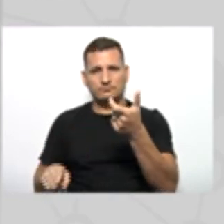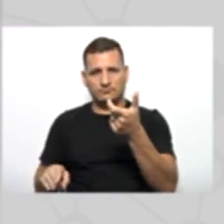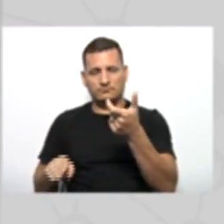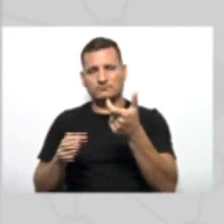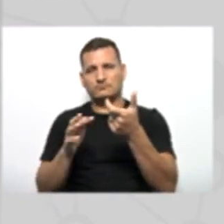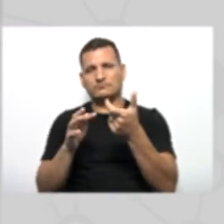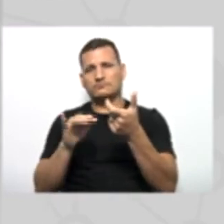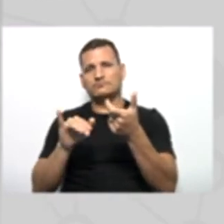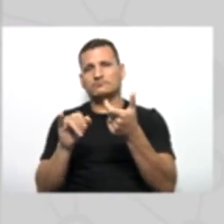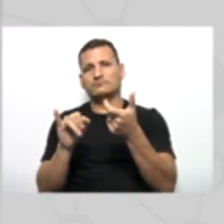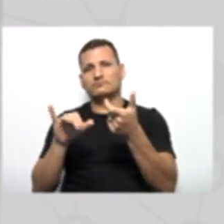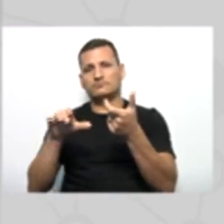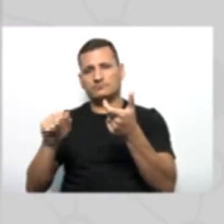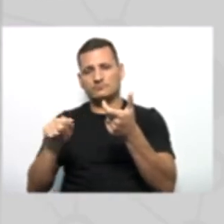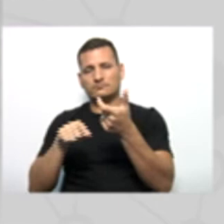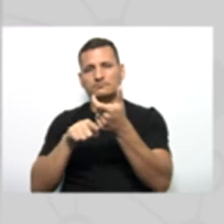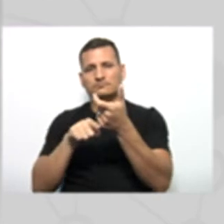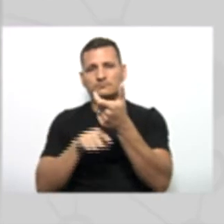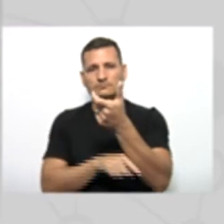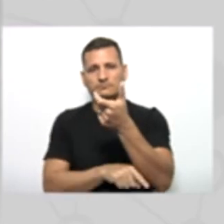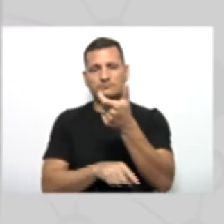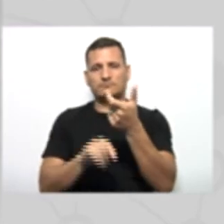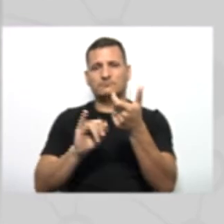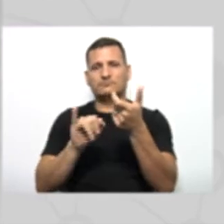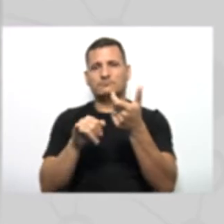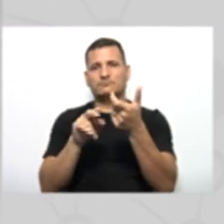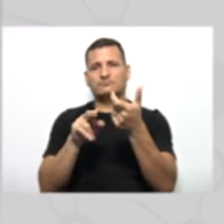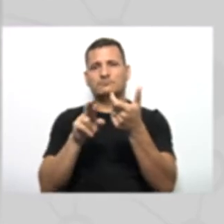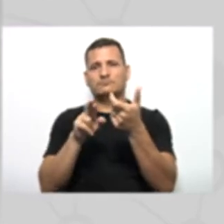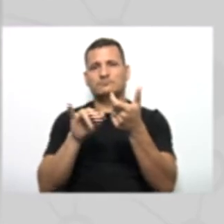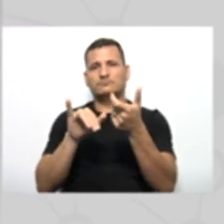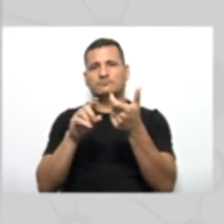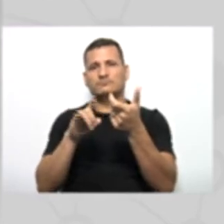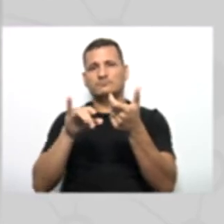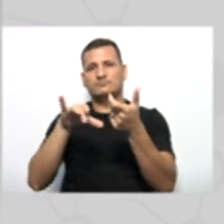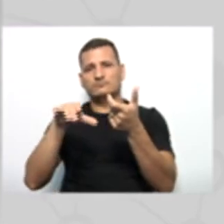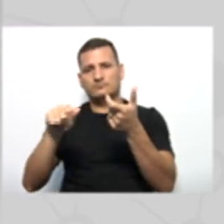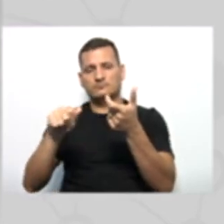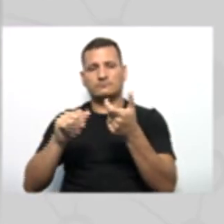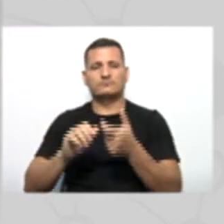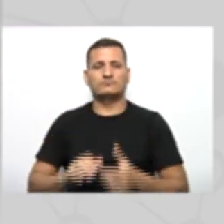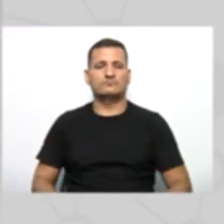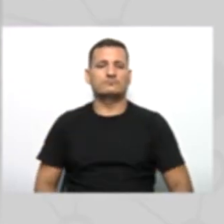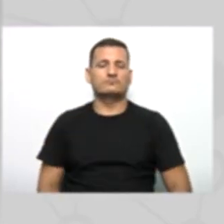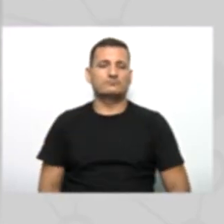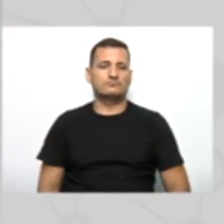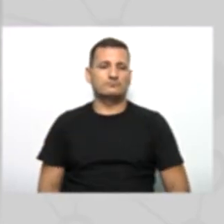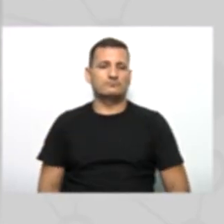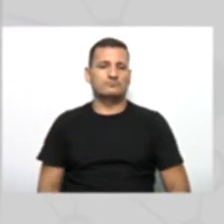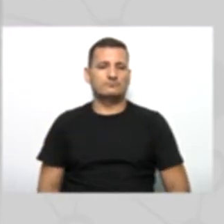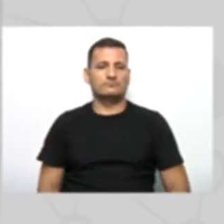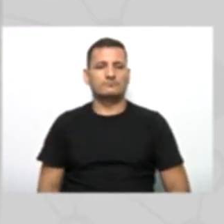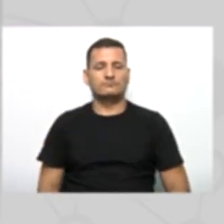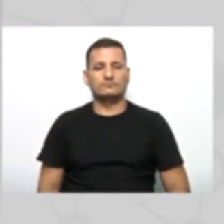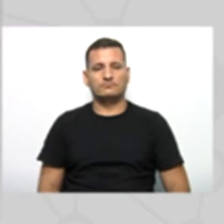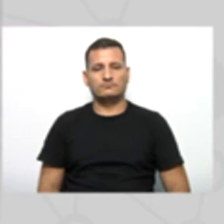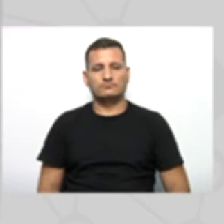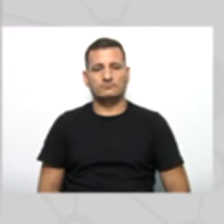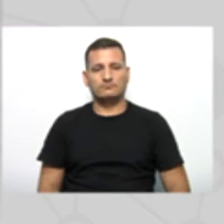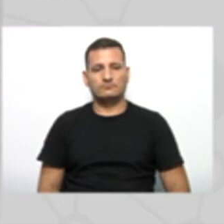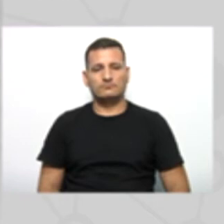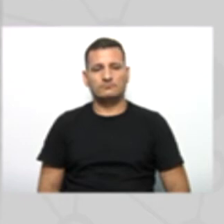física e a classe filha pessoa jurídica. Vamos criar. Vamos colocar aqui.